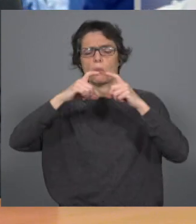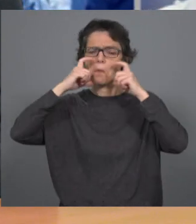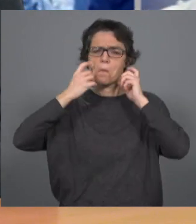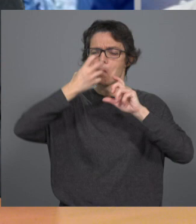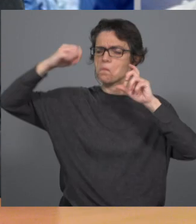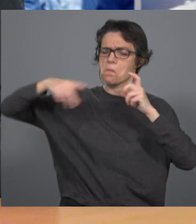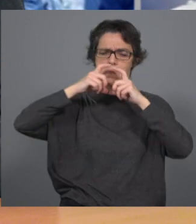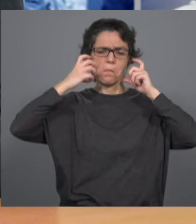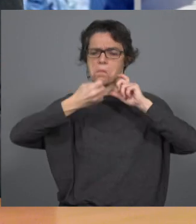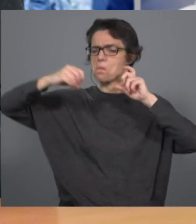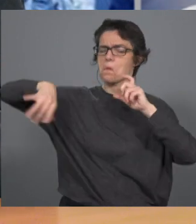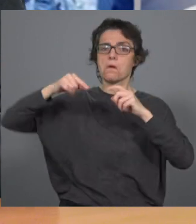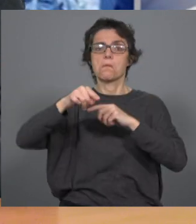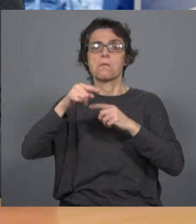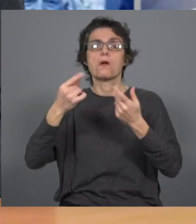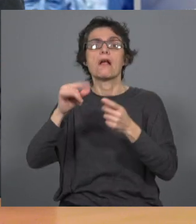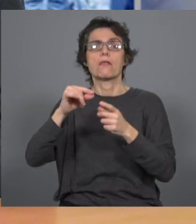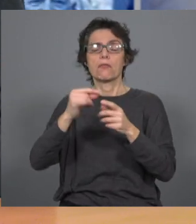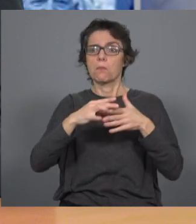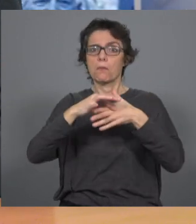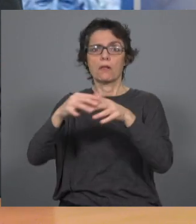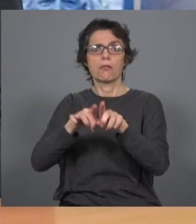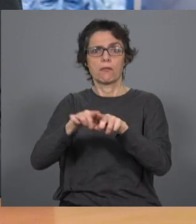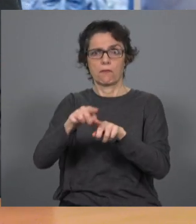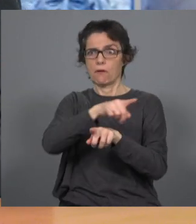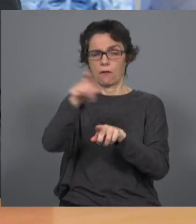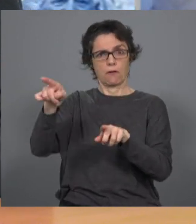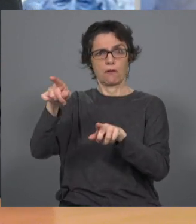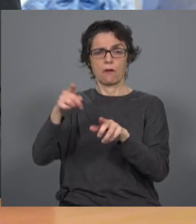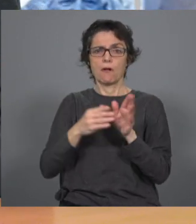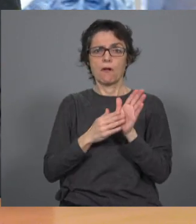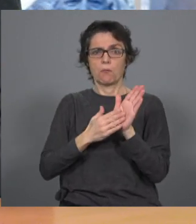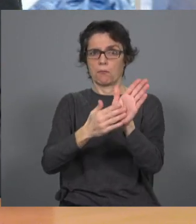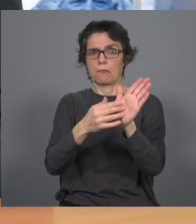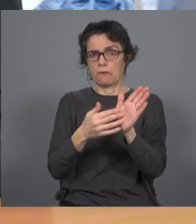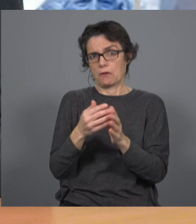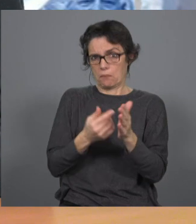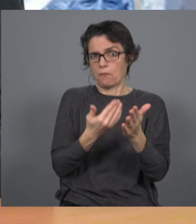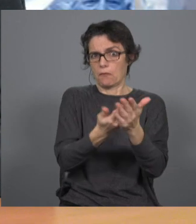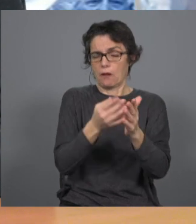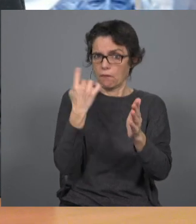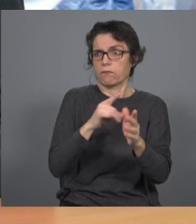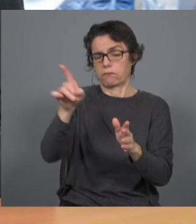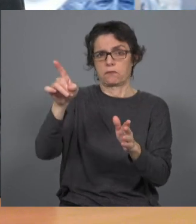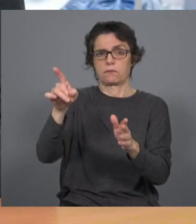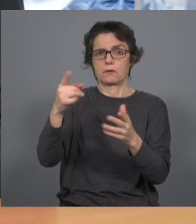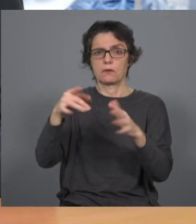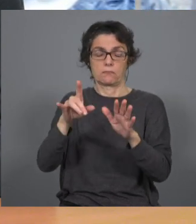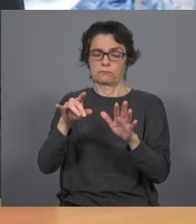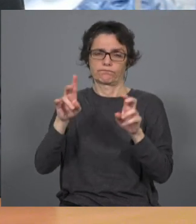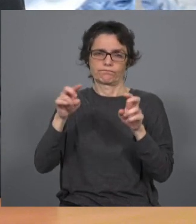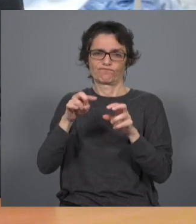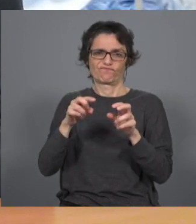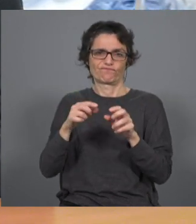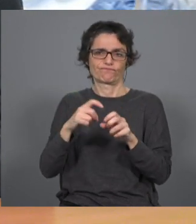máscara, e líderes políticos que deveriam ser exemplares, que nesta matéria não foram propriamente um bom exemplo, porque